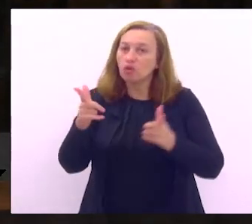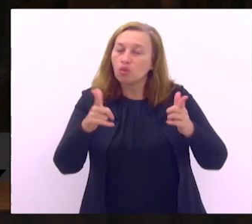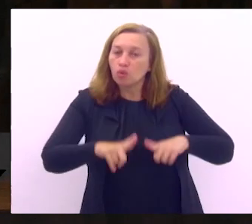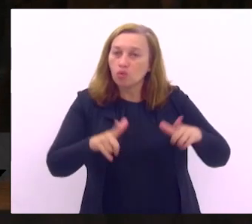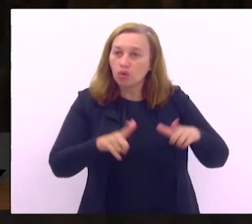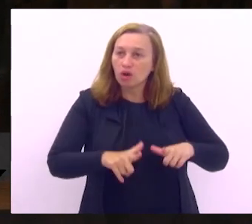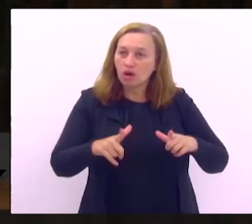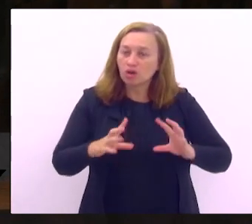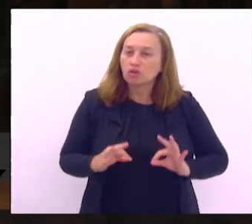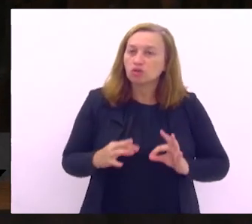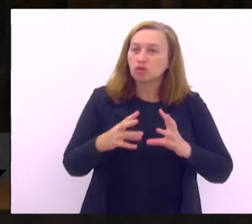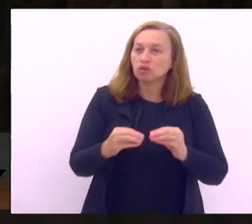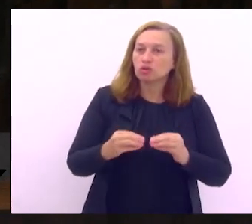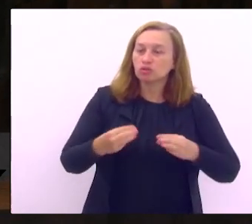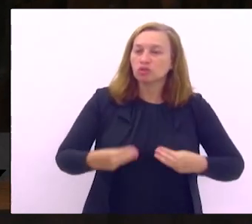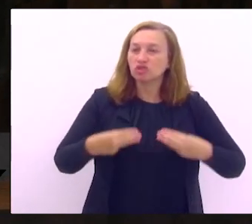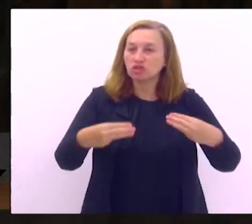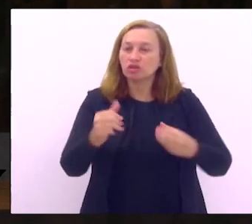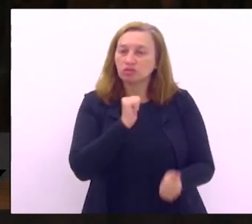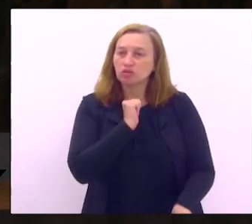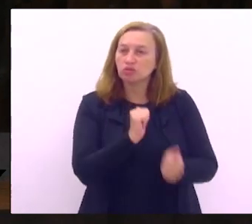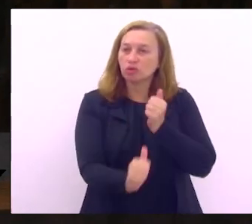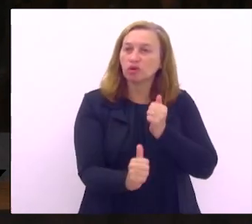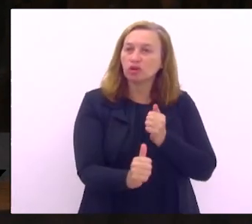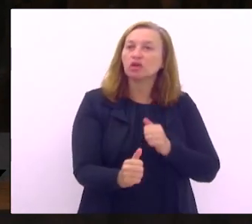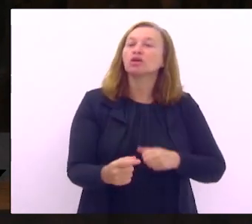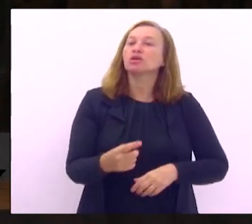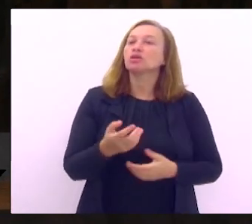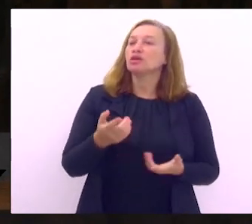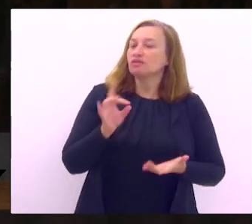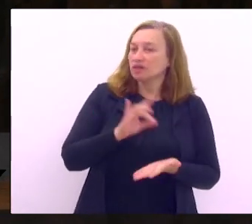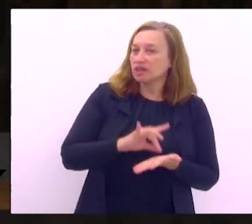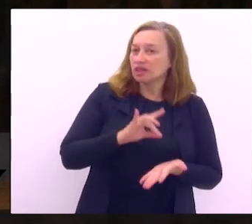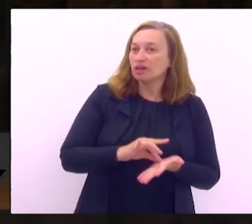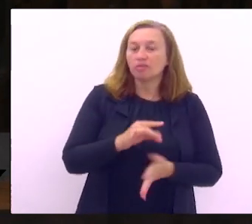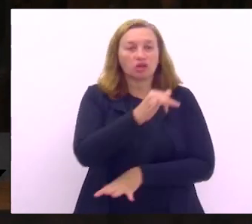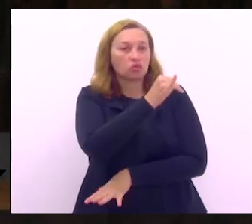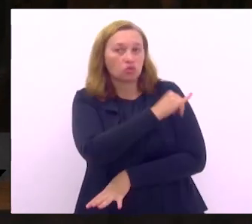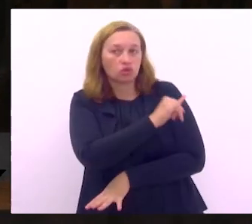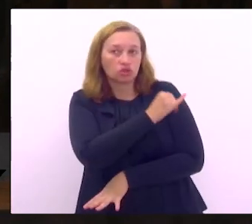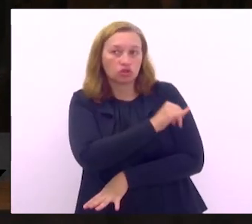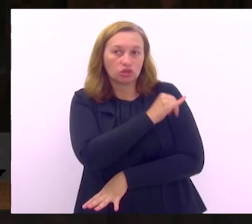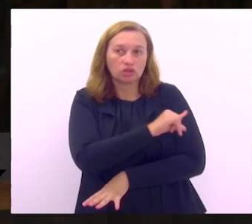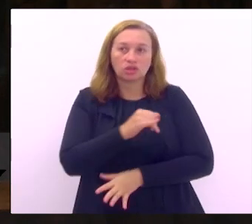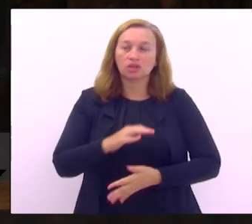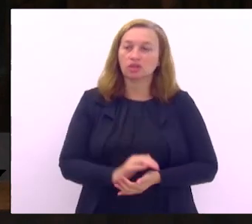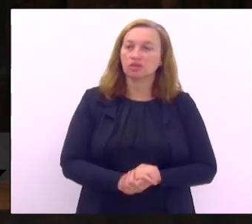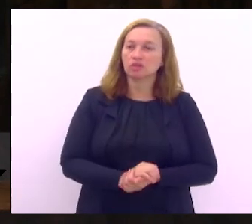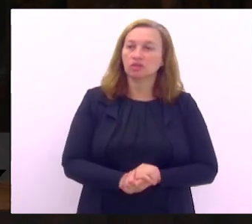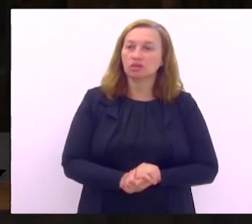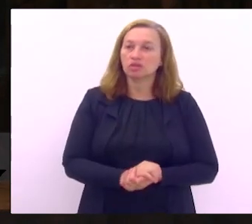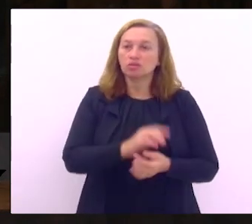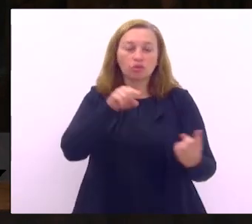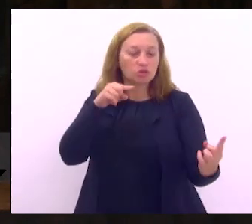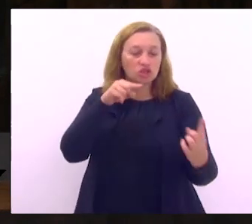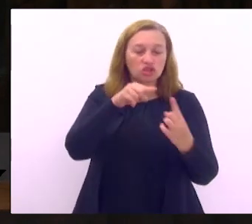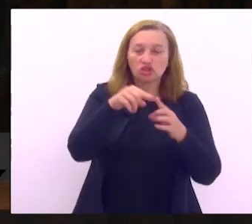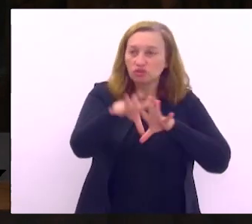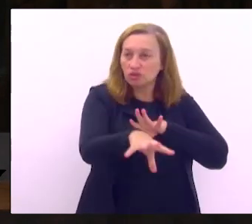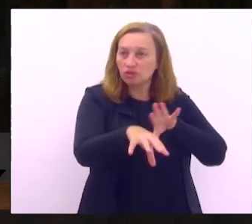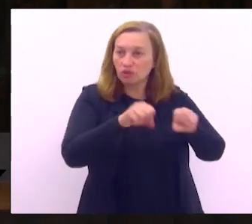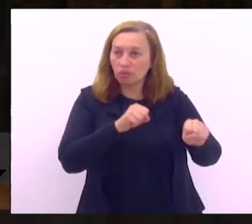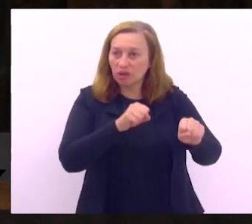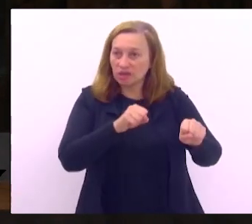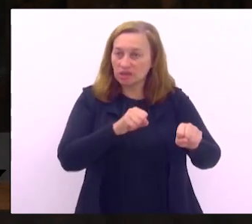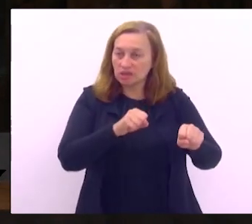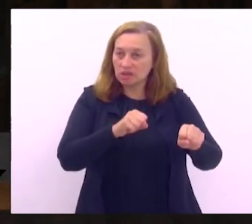sobretudo, com o Ministério do Esporte, nós pretendemos fazer realmente do Rio de Janeiro a meca de formação e de